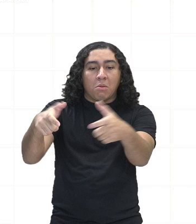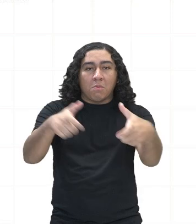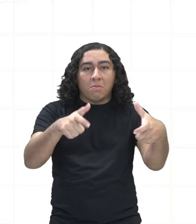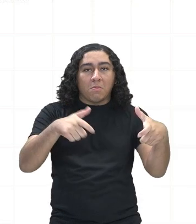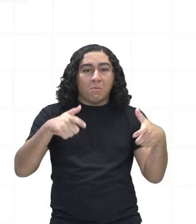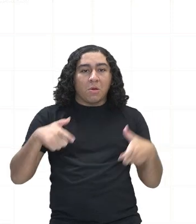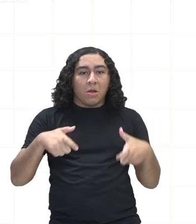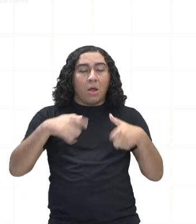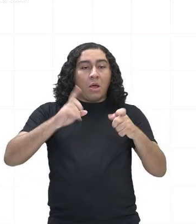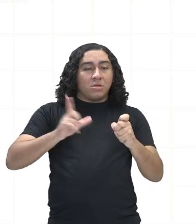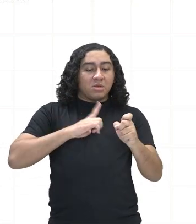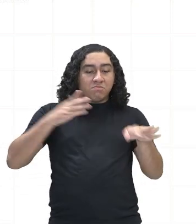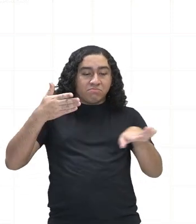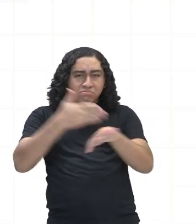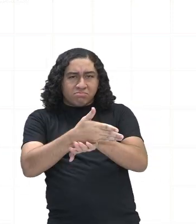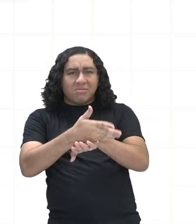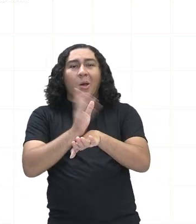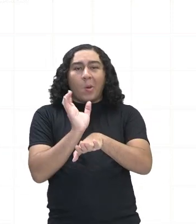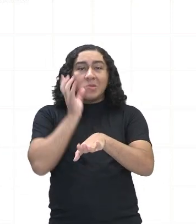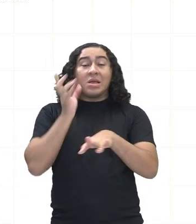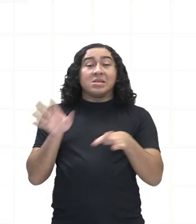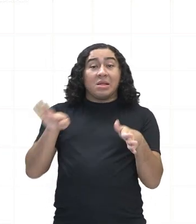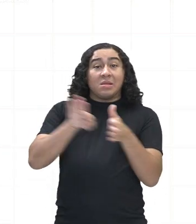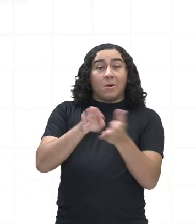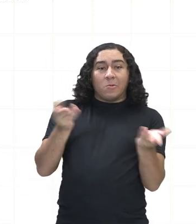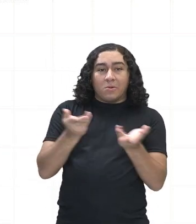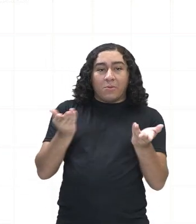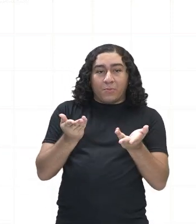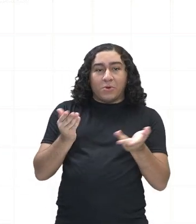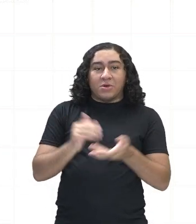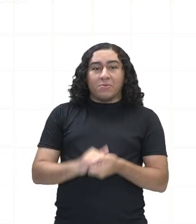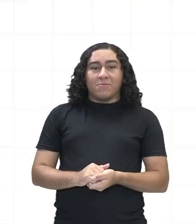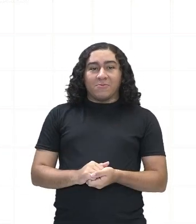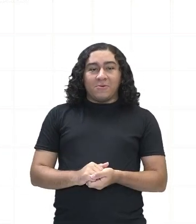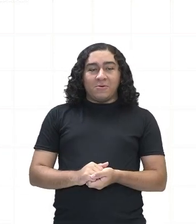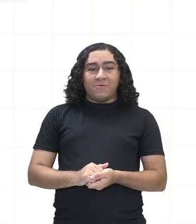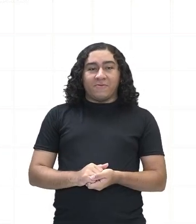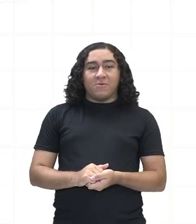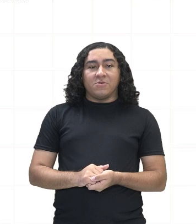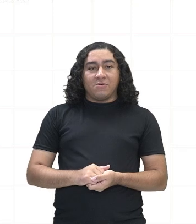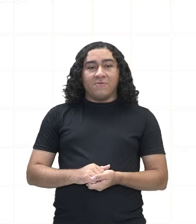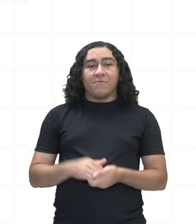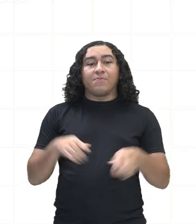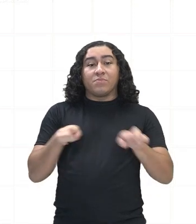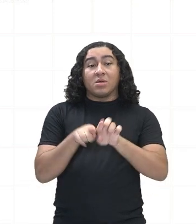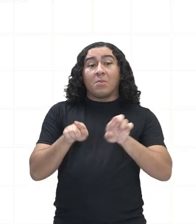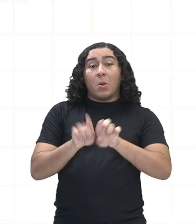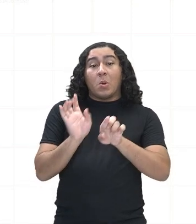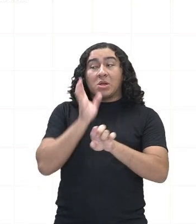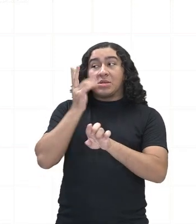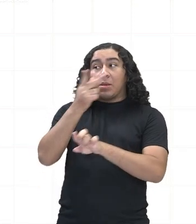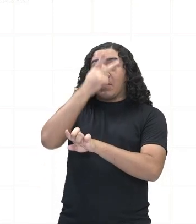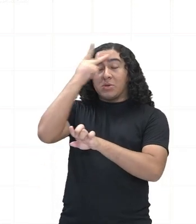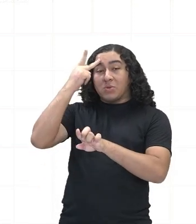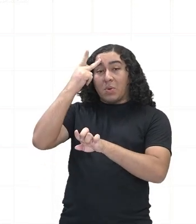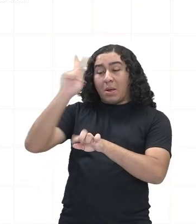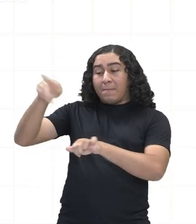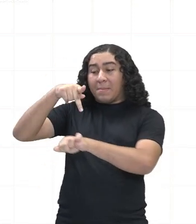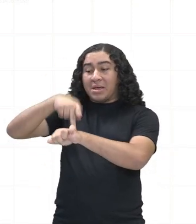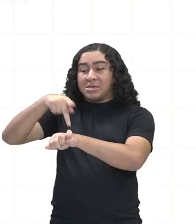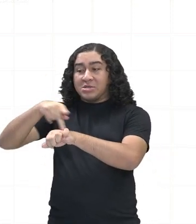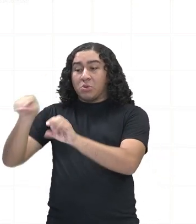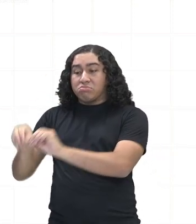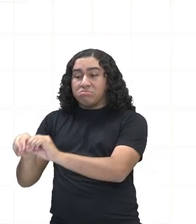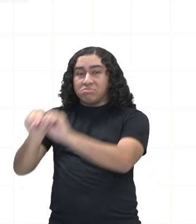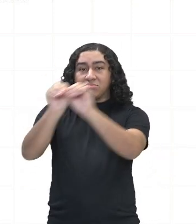ainda acontecem de maneira muito intensa hoje em dia. A migração, pessoal, ocorre quando uma pessoa sai do seu país e vai morar em